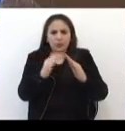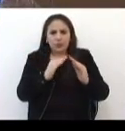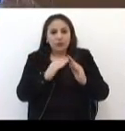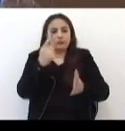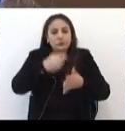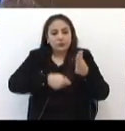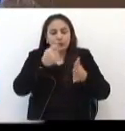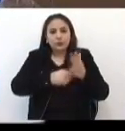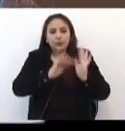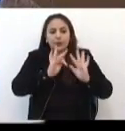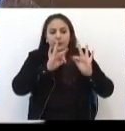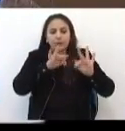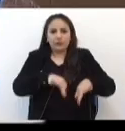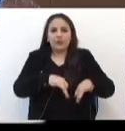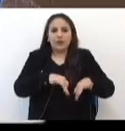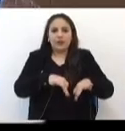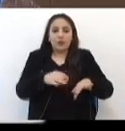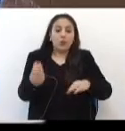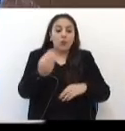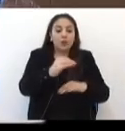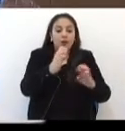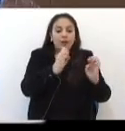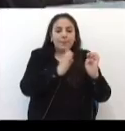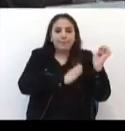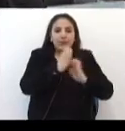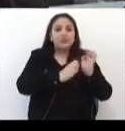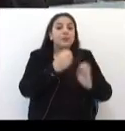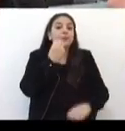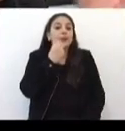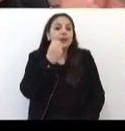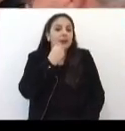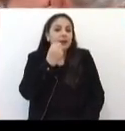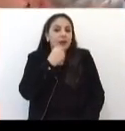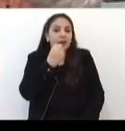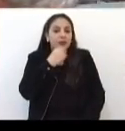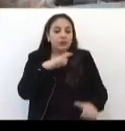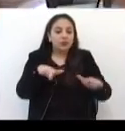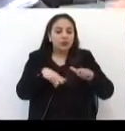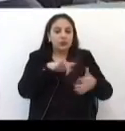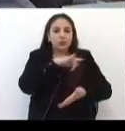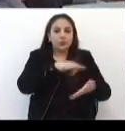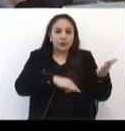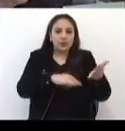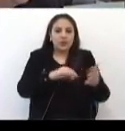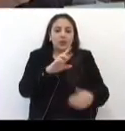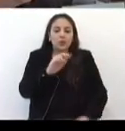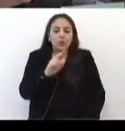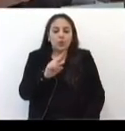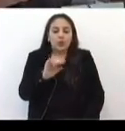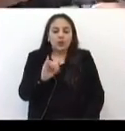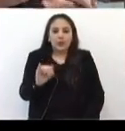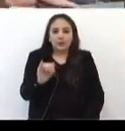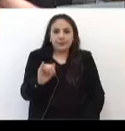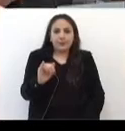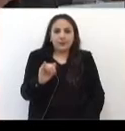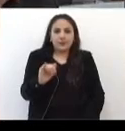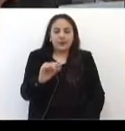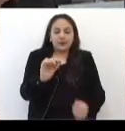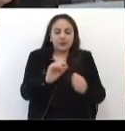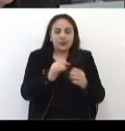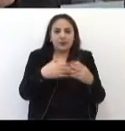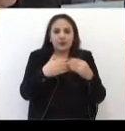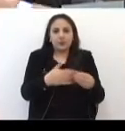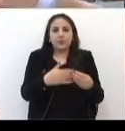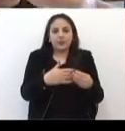a instalação de uma pedreira na localidade. O documento é de autoria do vereador Rui Lorenzato, que acompanha